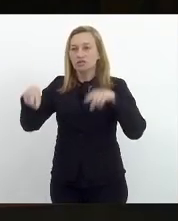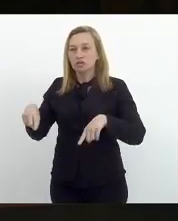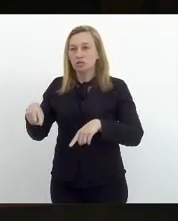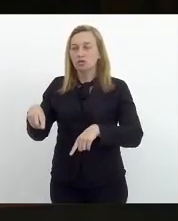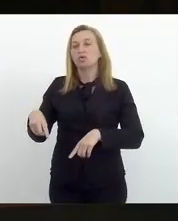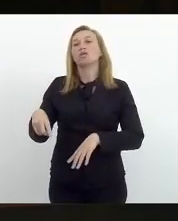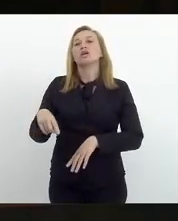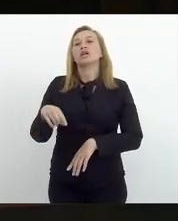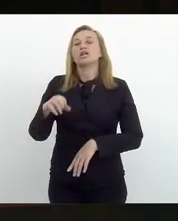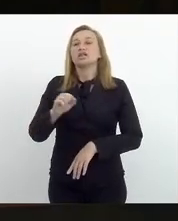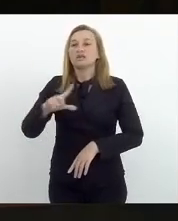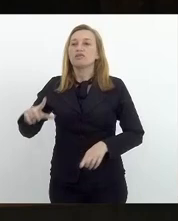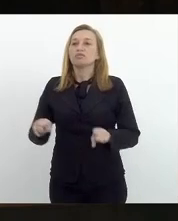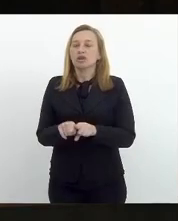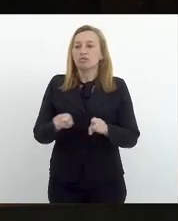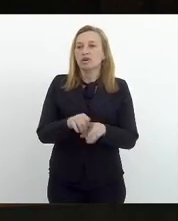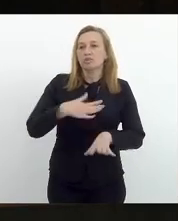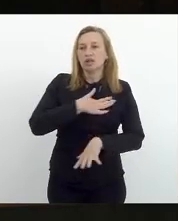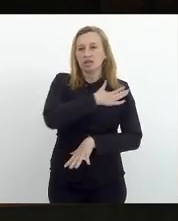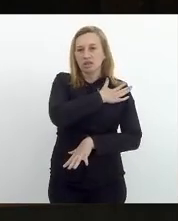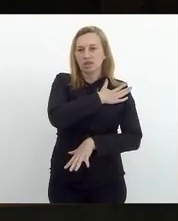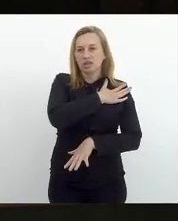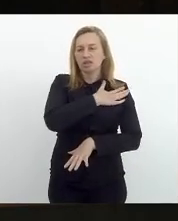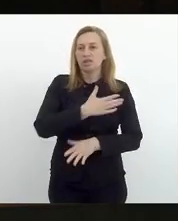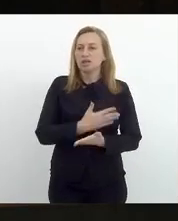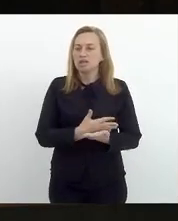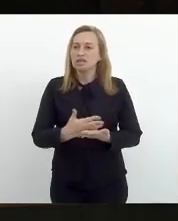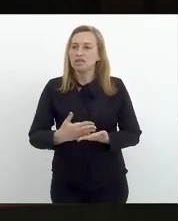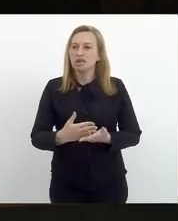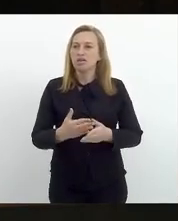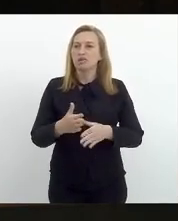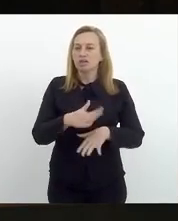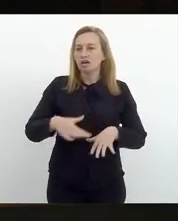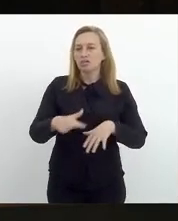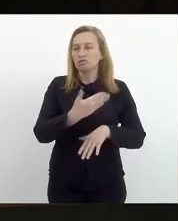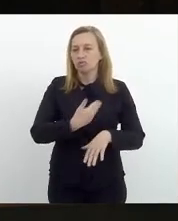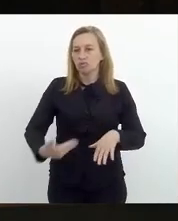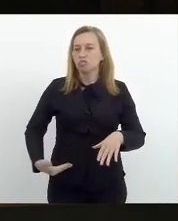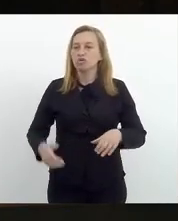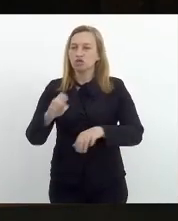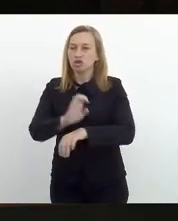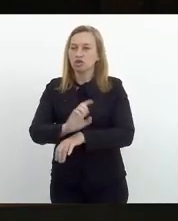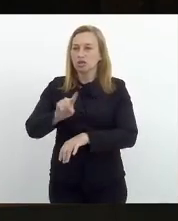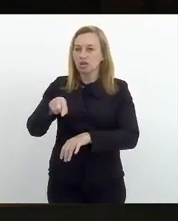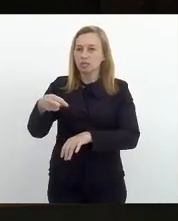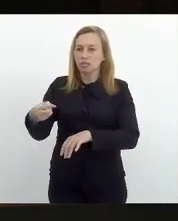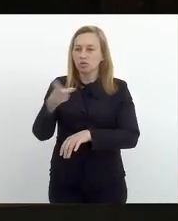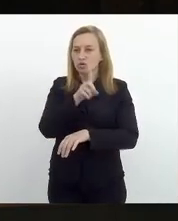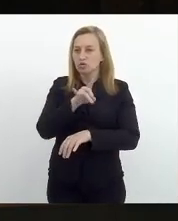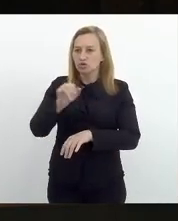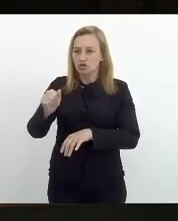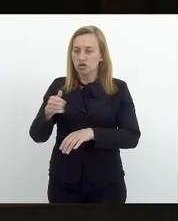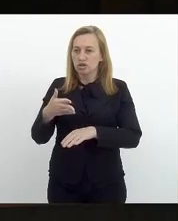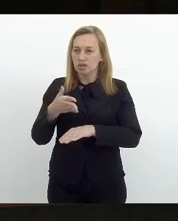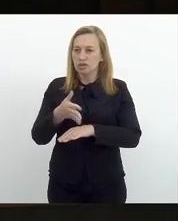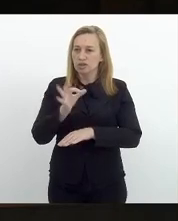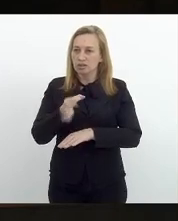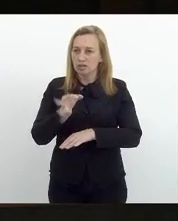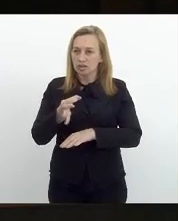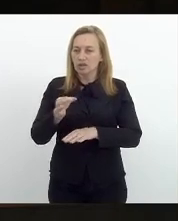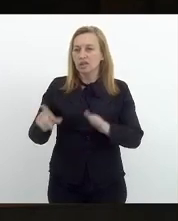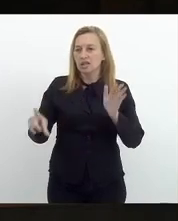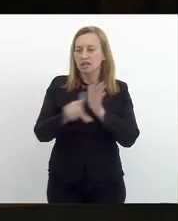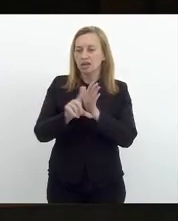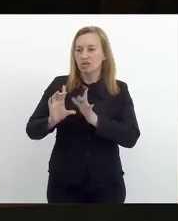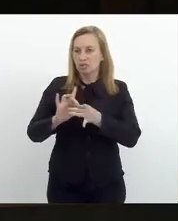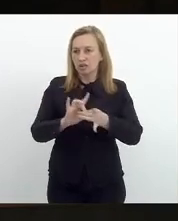que vierem a ingressar no serviço público estadual após a data de entrada em vigor desta